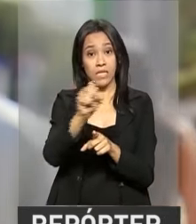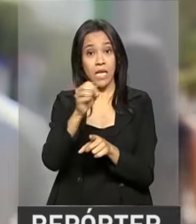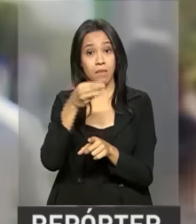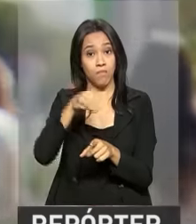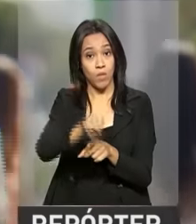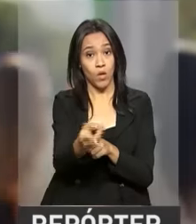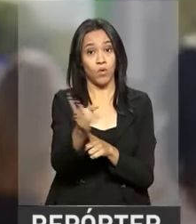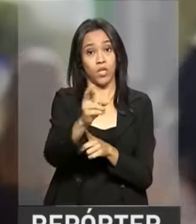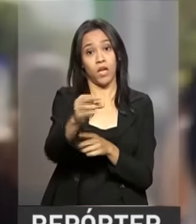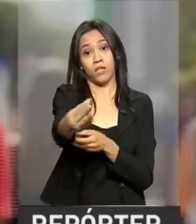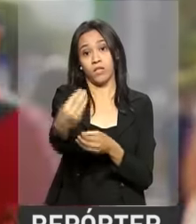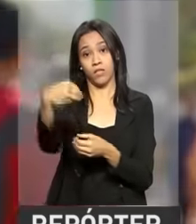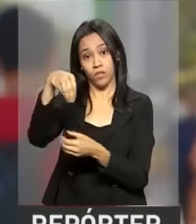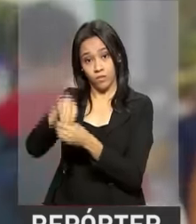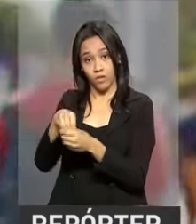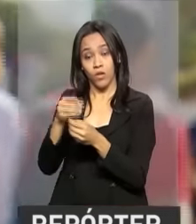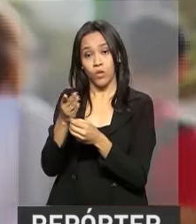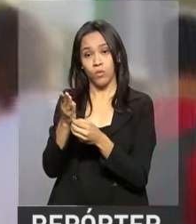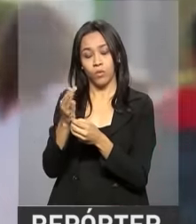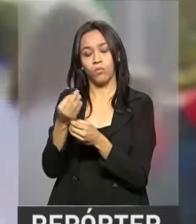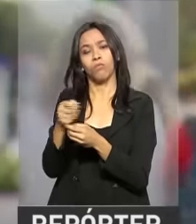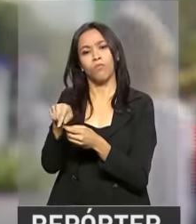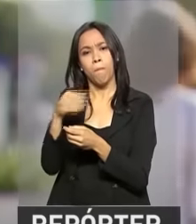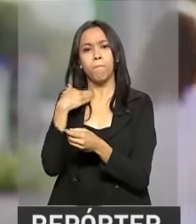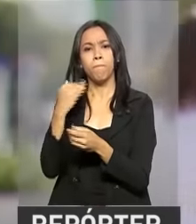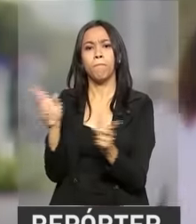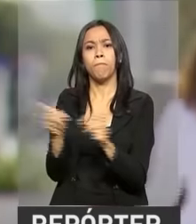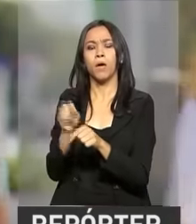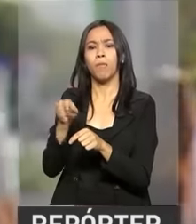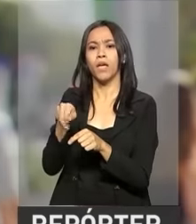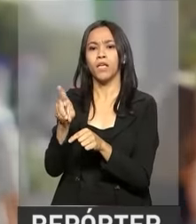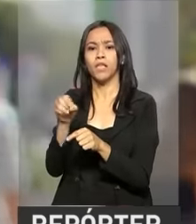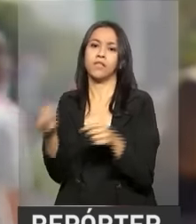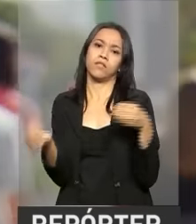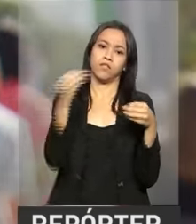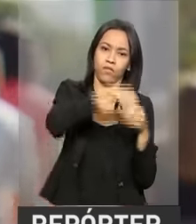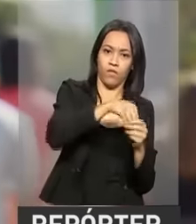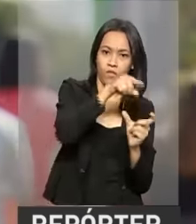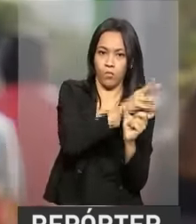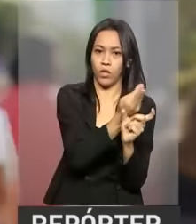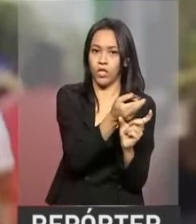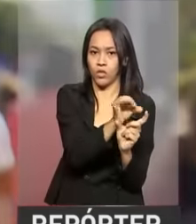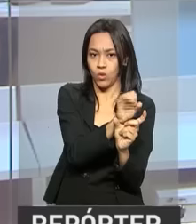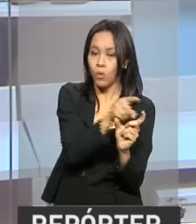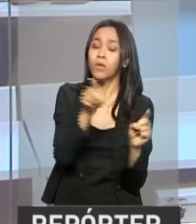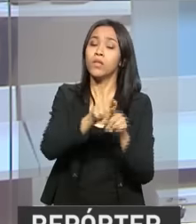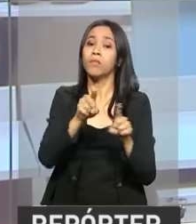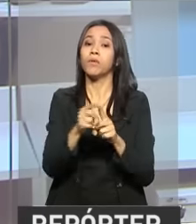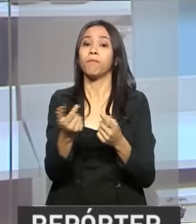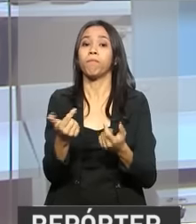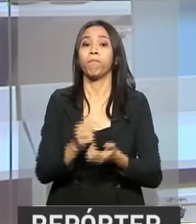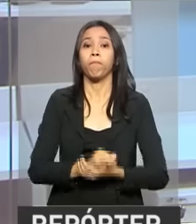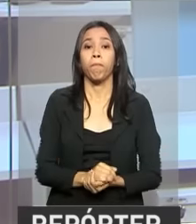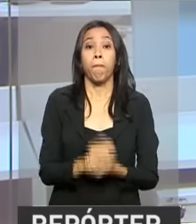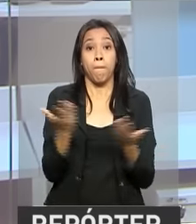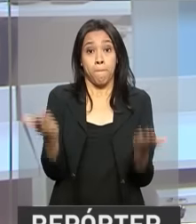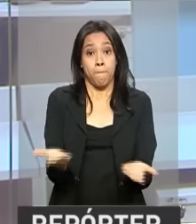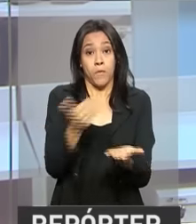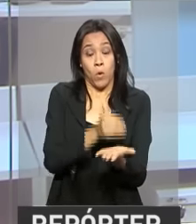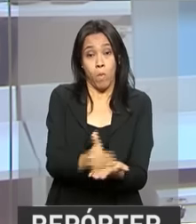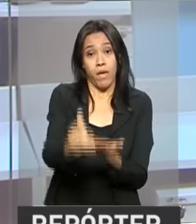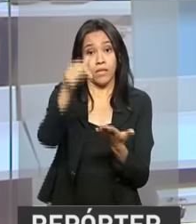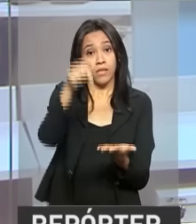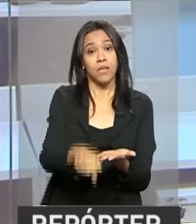do BNDS para o tesouro e novas regras para a governança de fundos de pensão e estatais começam na